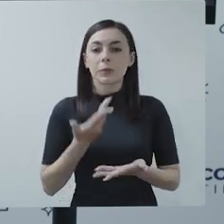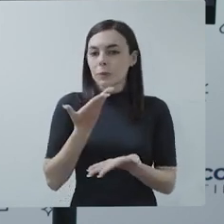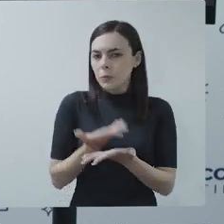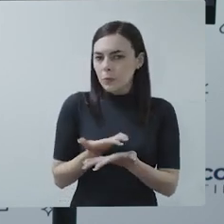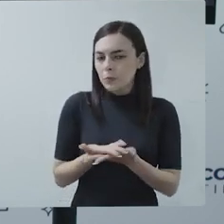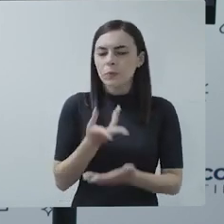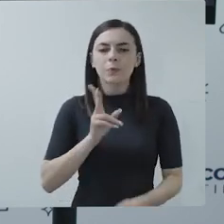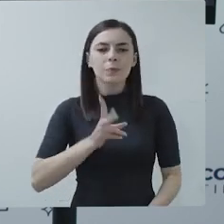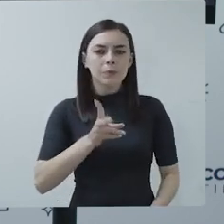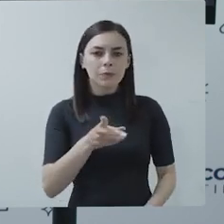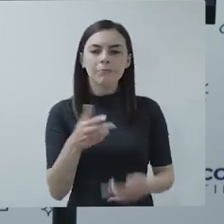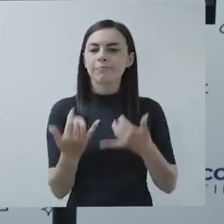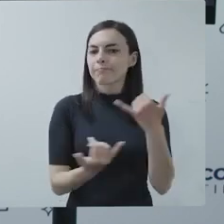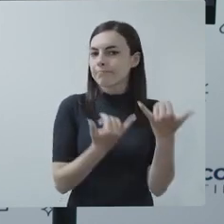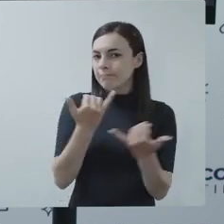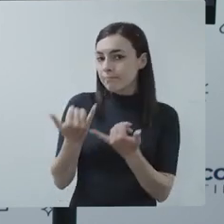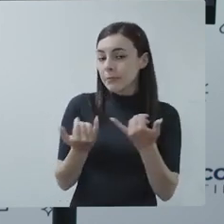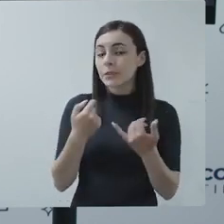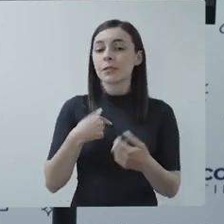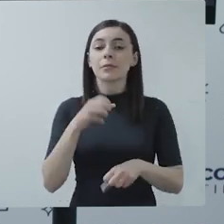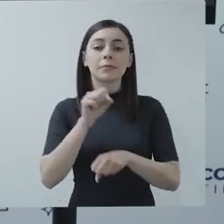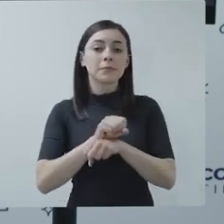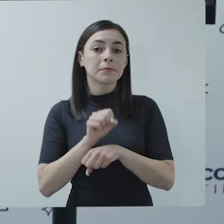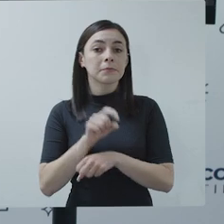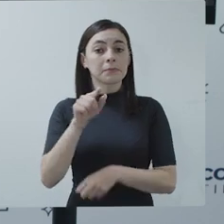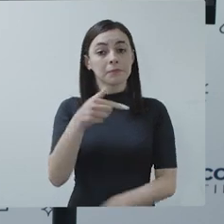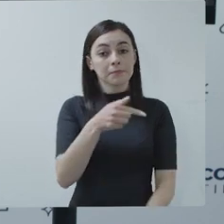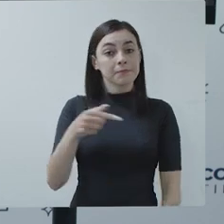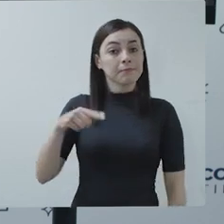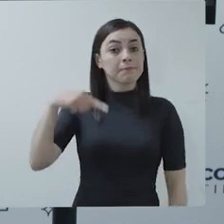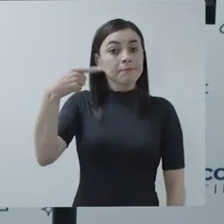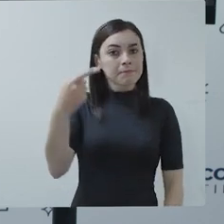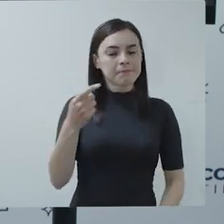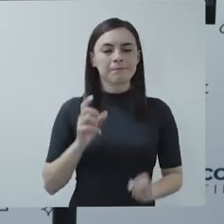estudem bastante, que vocês brinquem e eu espero vocês na semana que vem,